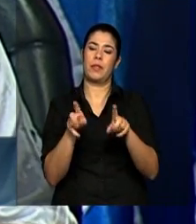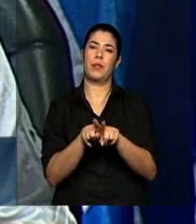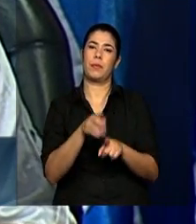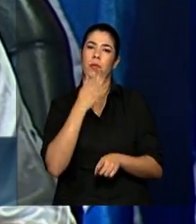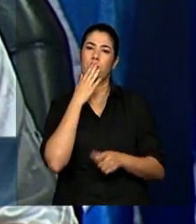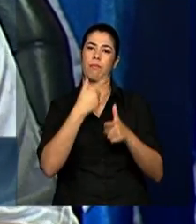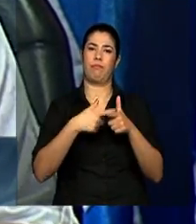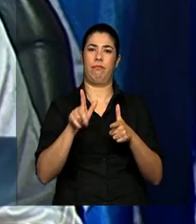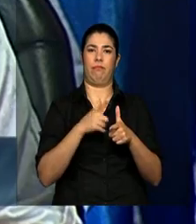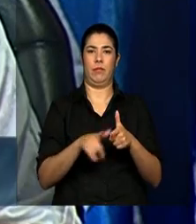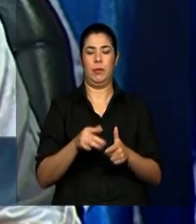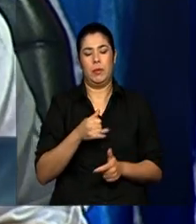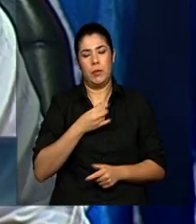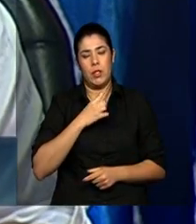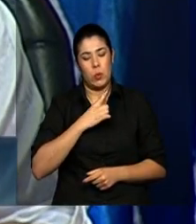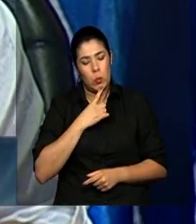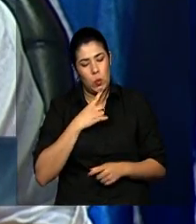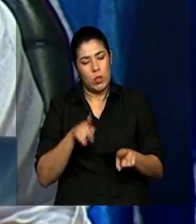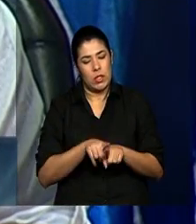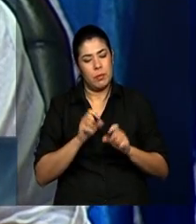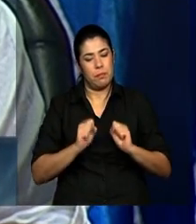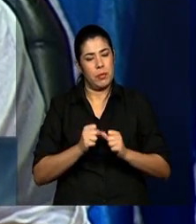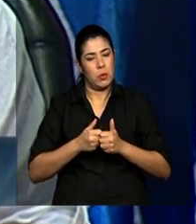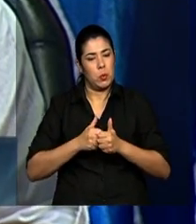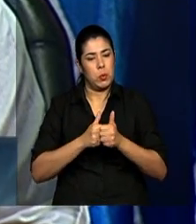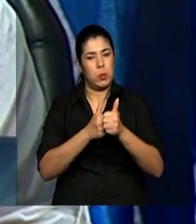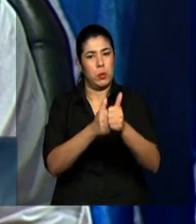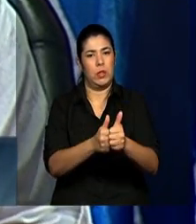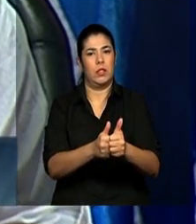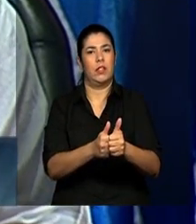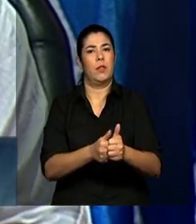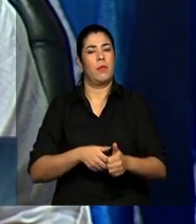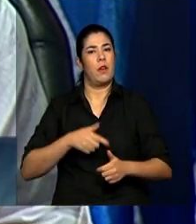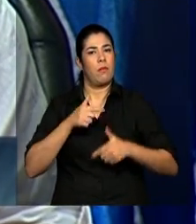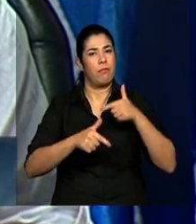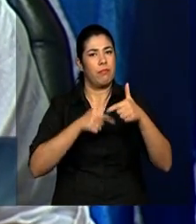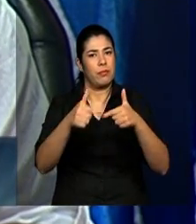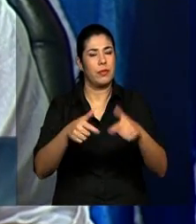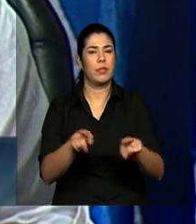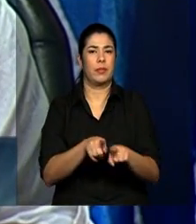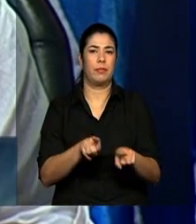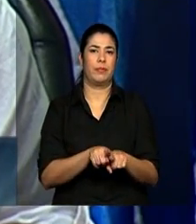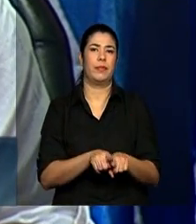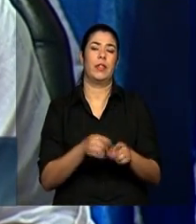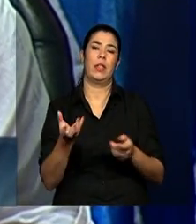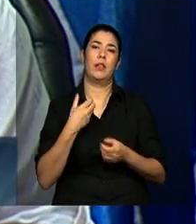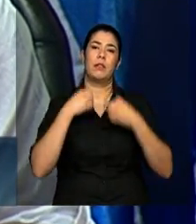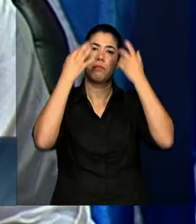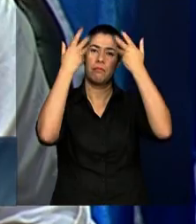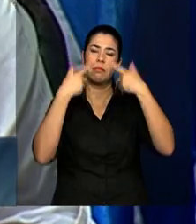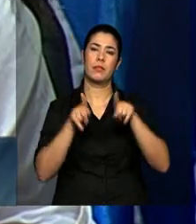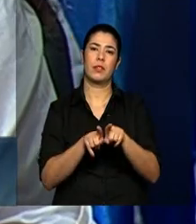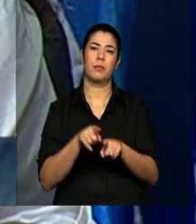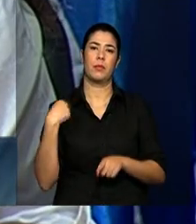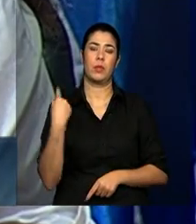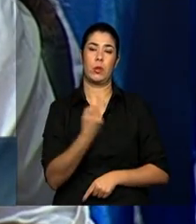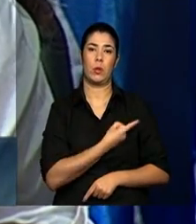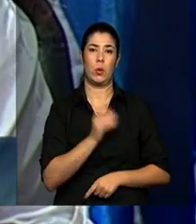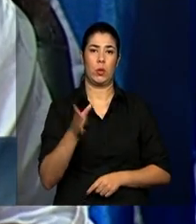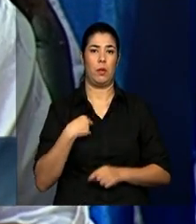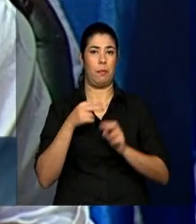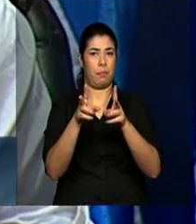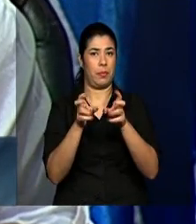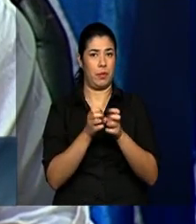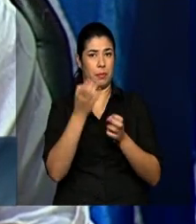também conduzida para um outro processo de enfrentamento. Então, acho que em todos os sentidos, e queria aqui dizer, nós vimos agora